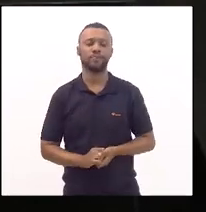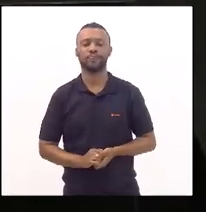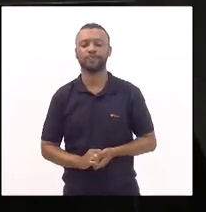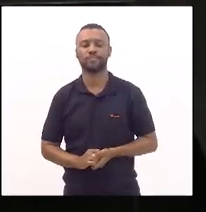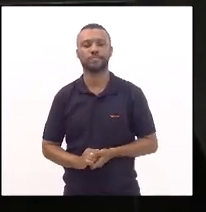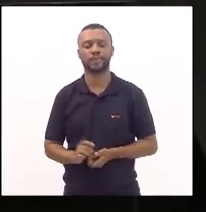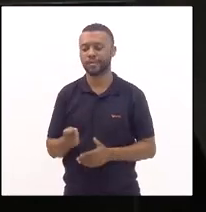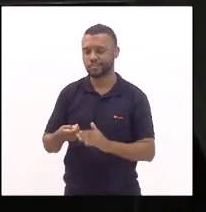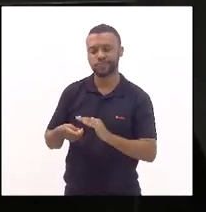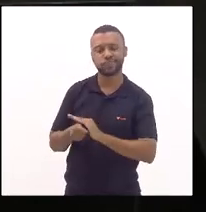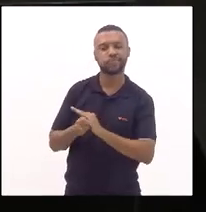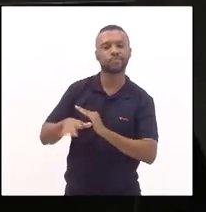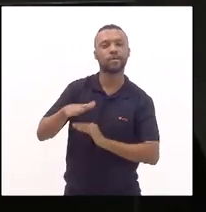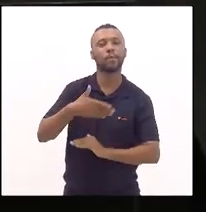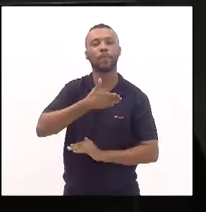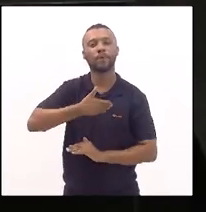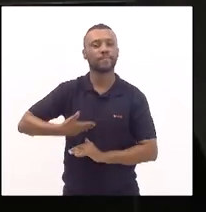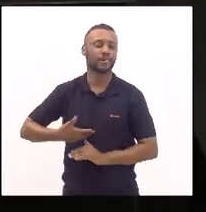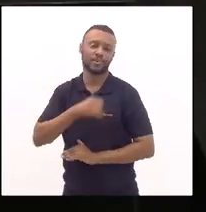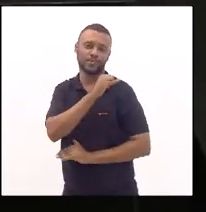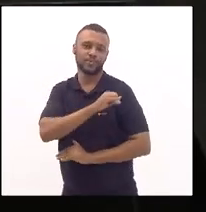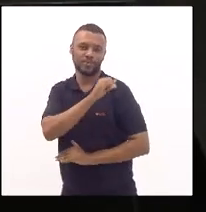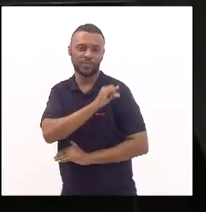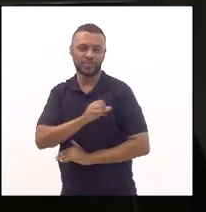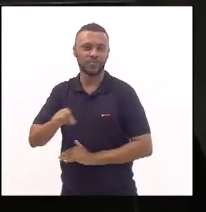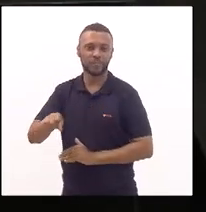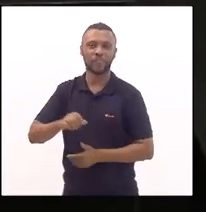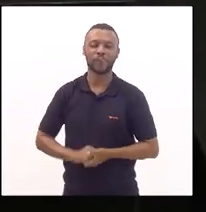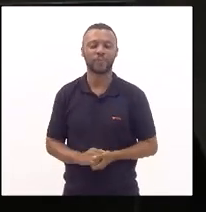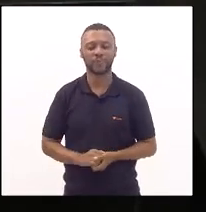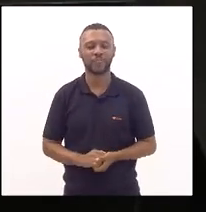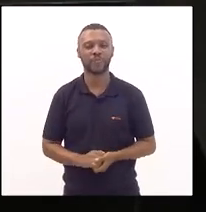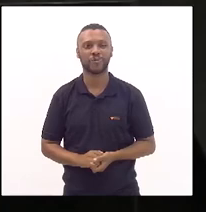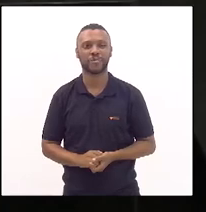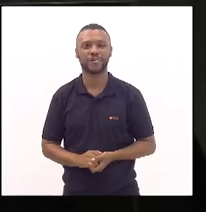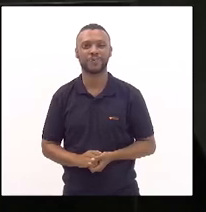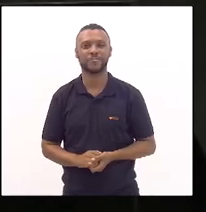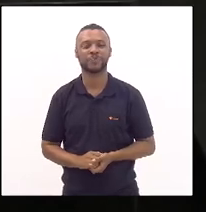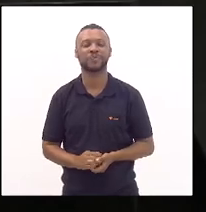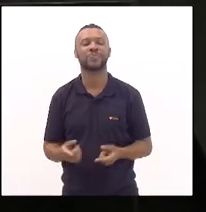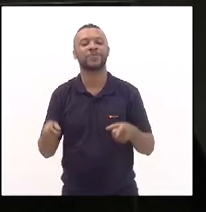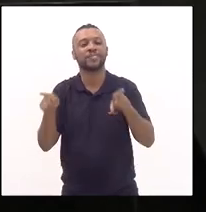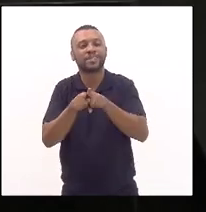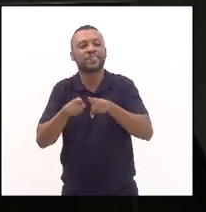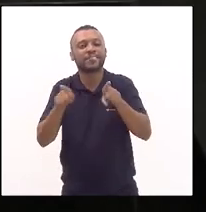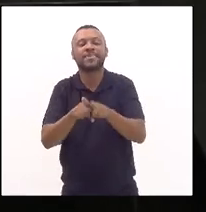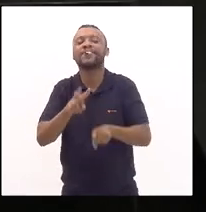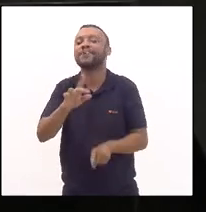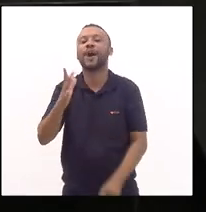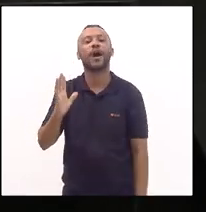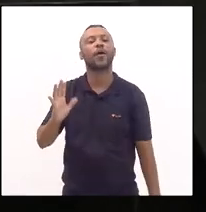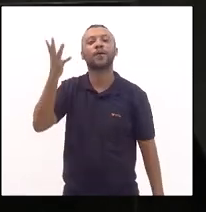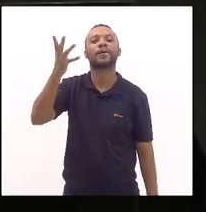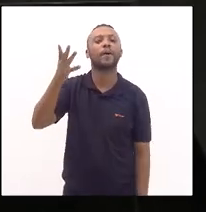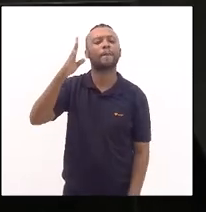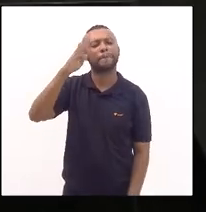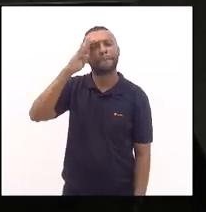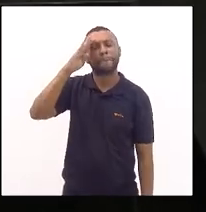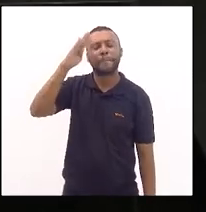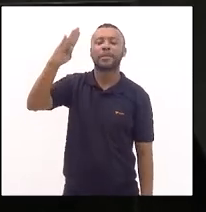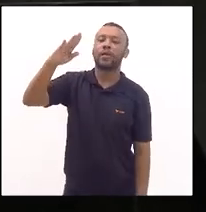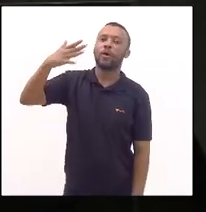serão feitos pelo governo do Estado, né? E que vai ser um grande